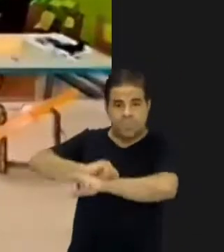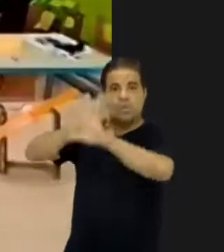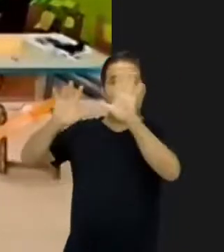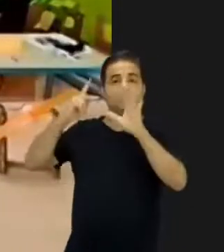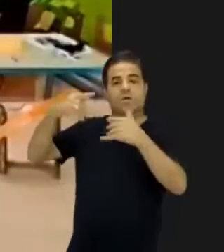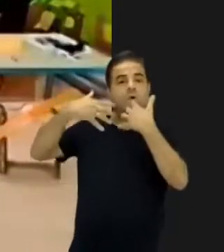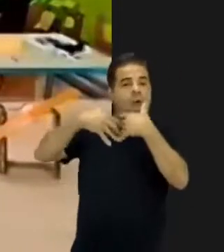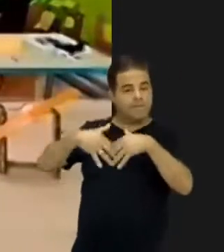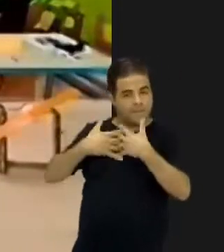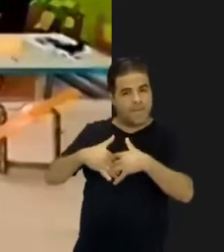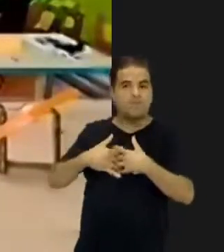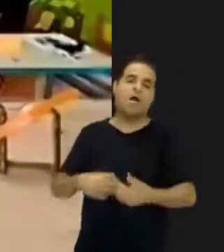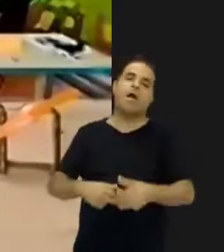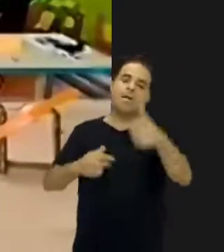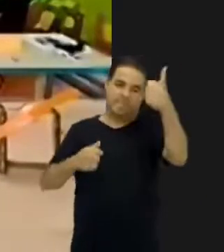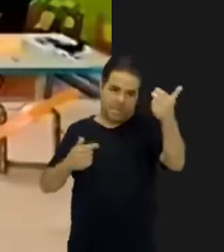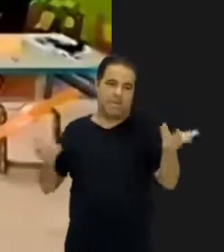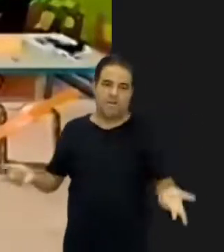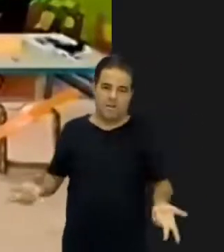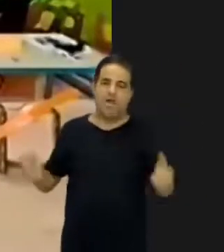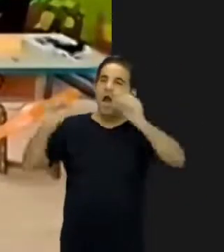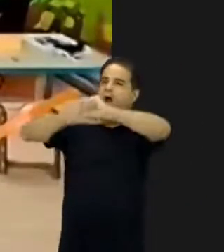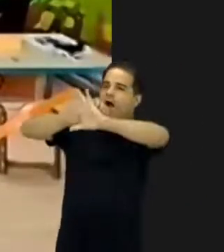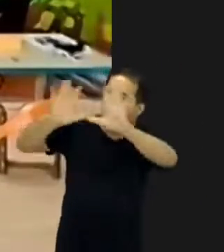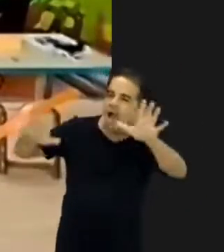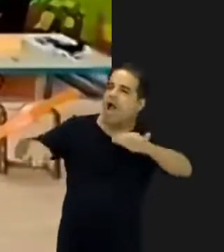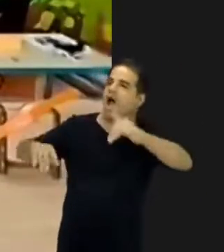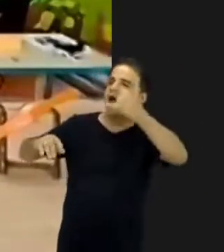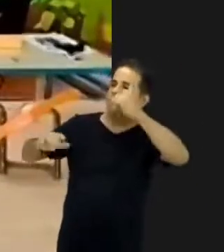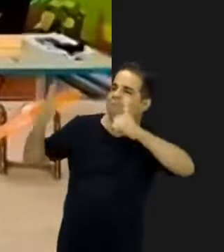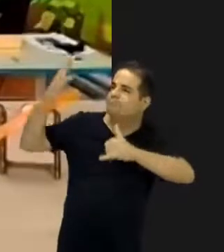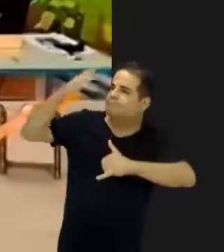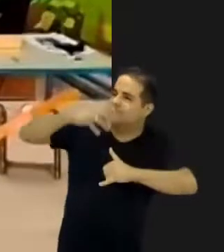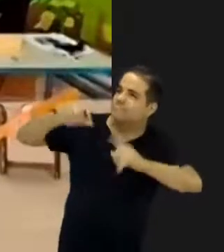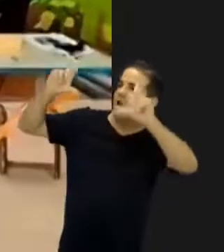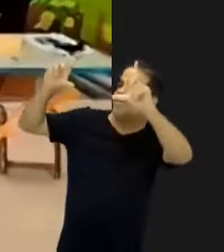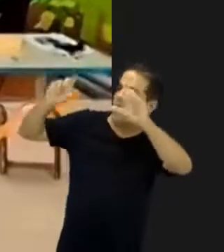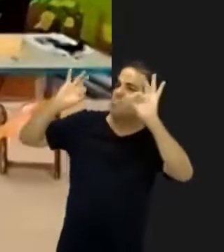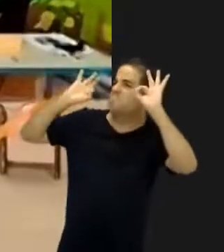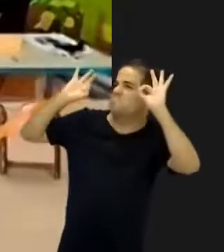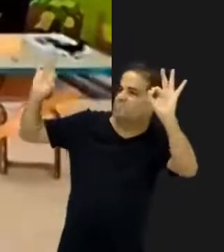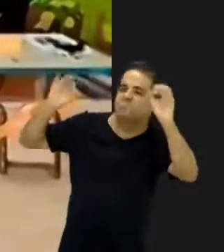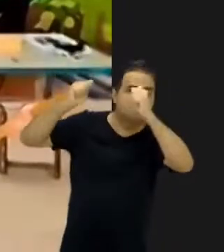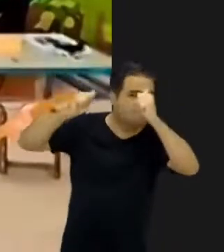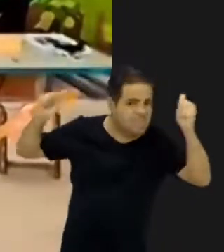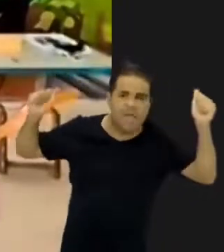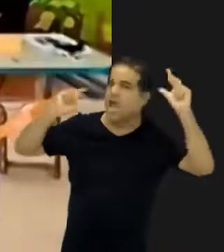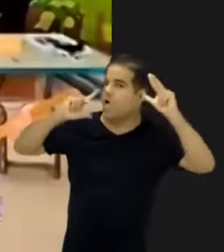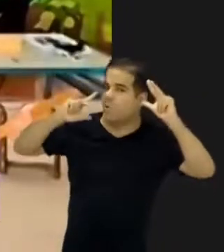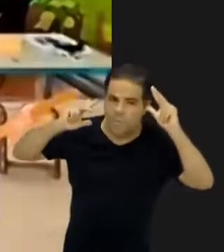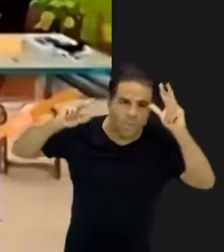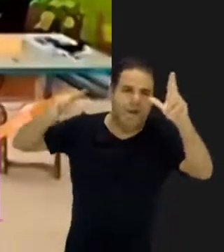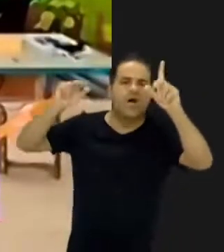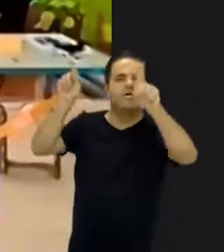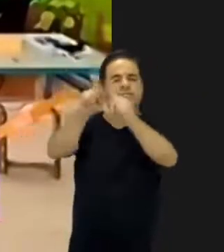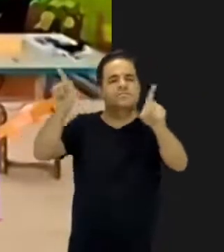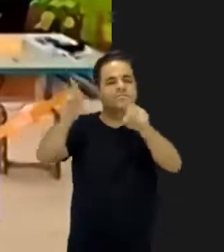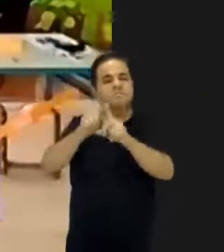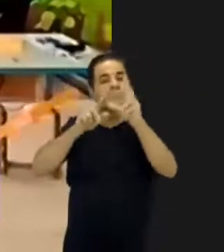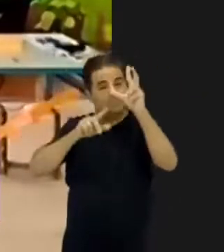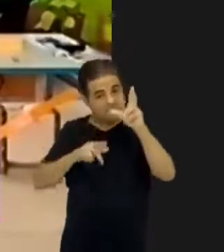seu equipamento, melhor vai ser a nitidez da sua foto e do seu vídeo. É a mesma coisa que acontece com